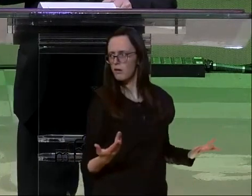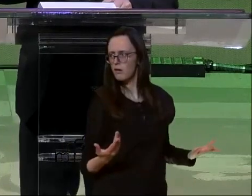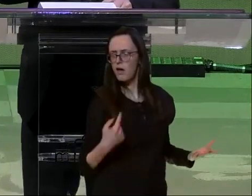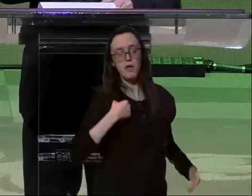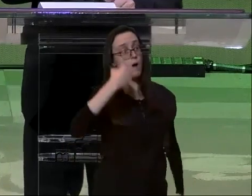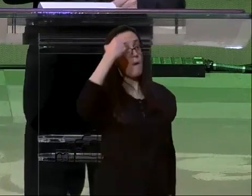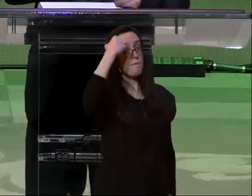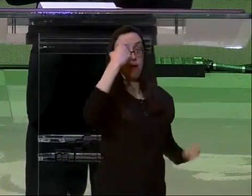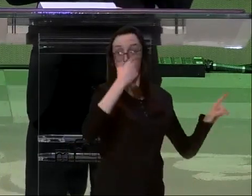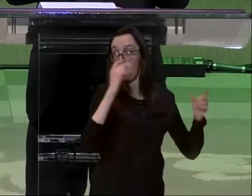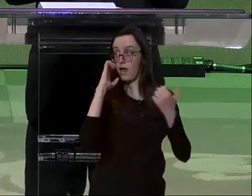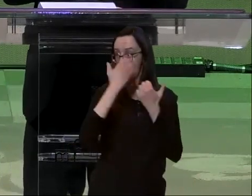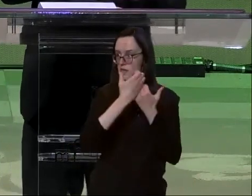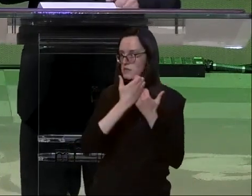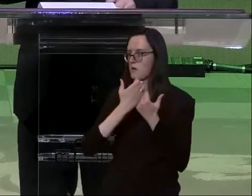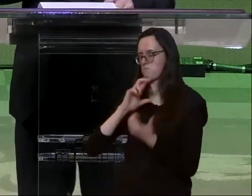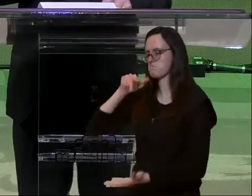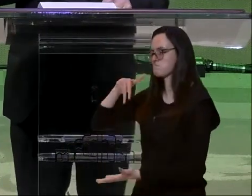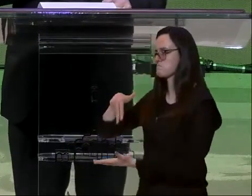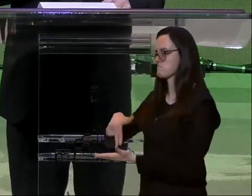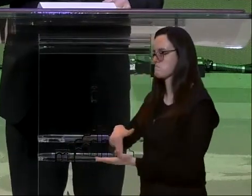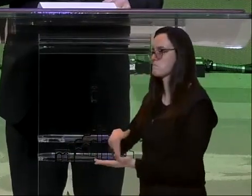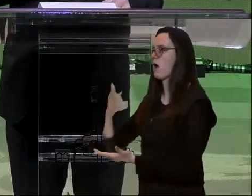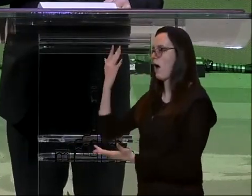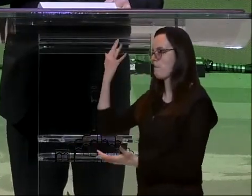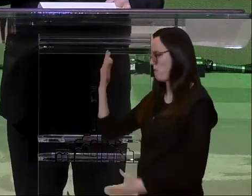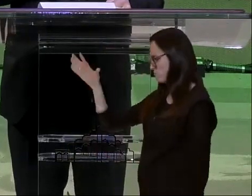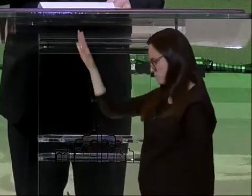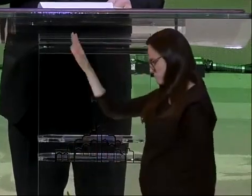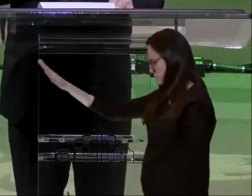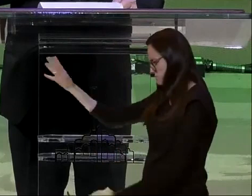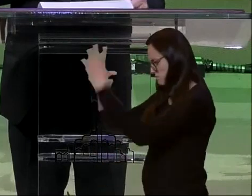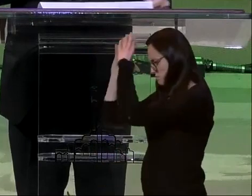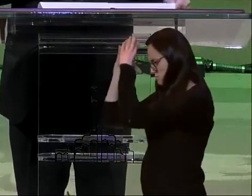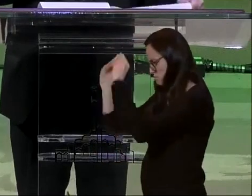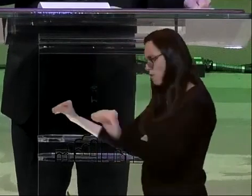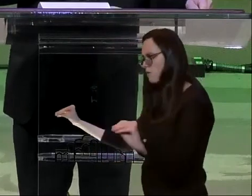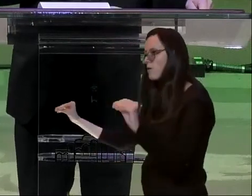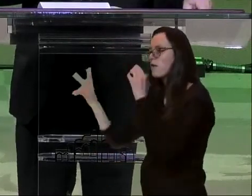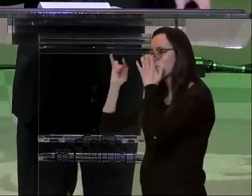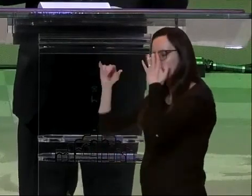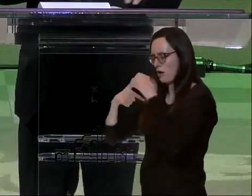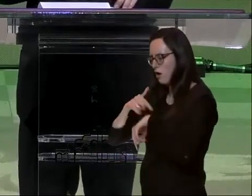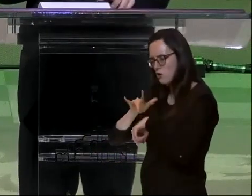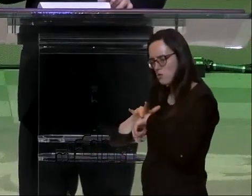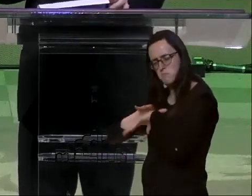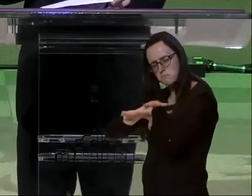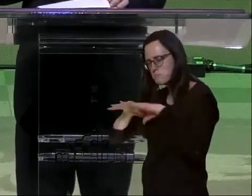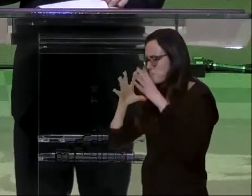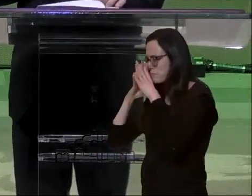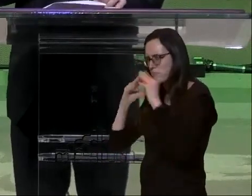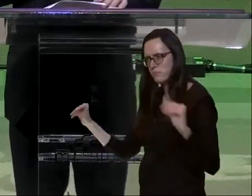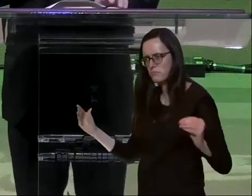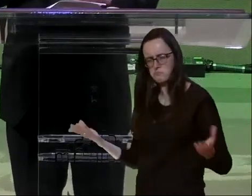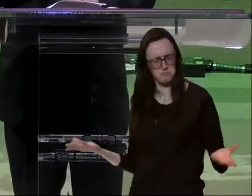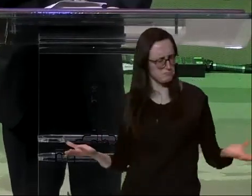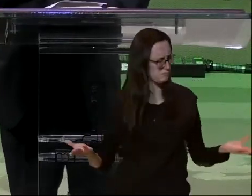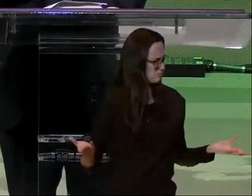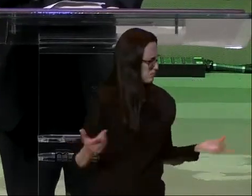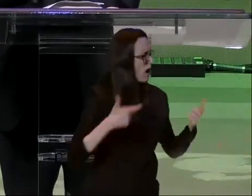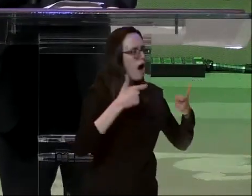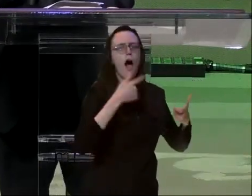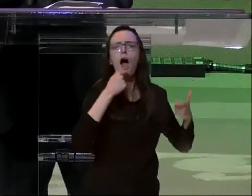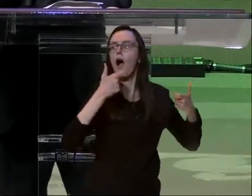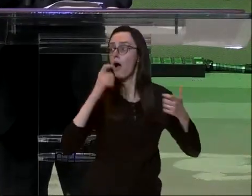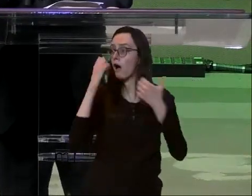nome do Senhor, seu Deus, moveria a mão sobre o lugar da lepra e restauraria o leproso? Não são